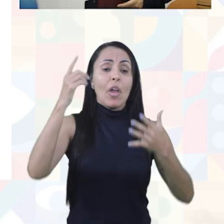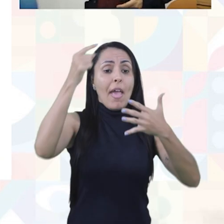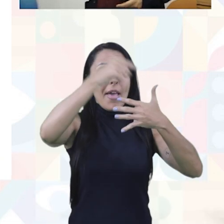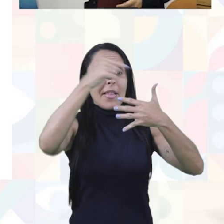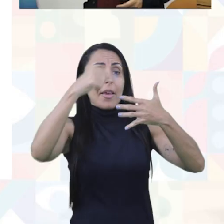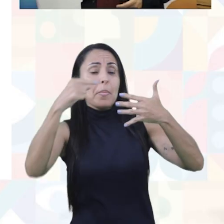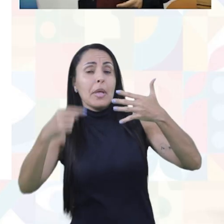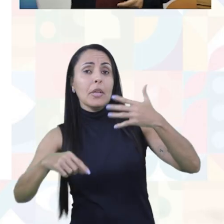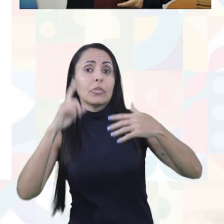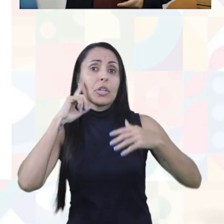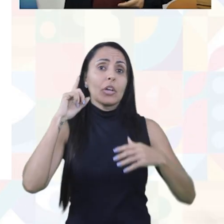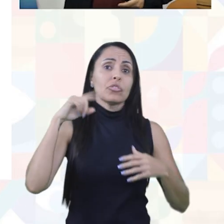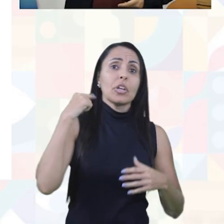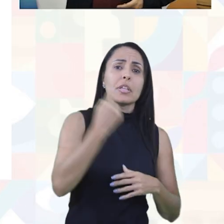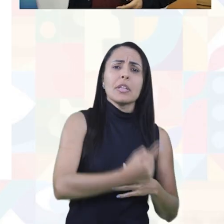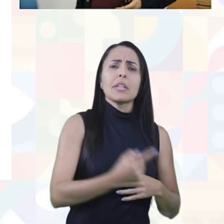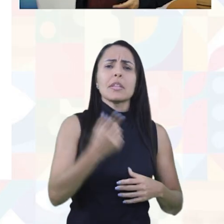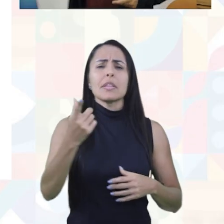elementos que a gente vai